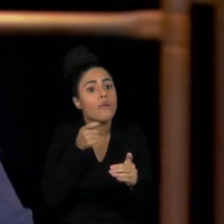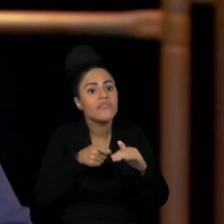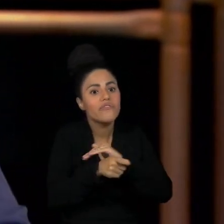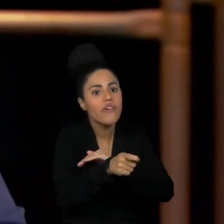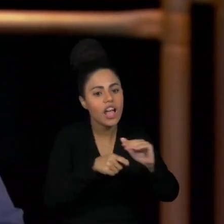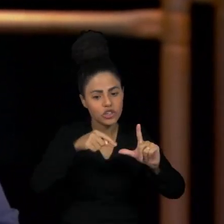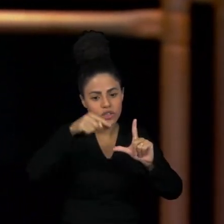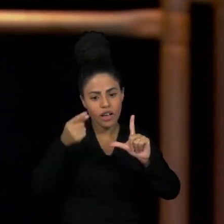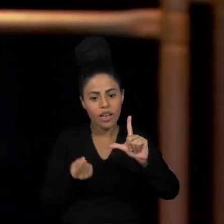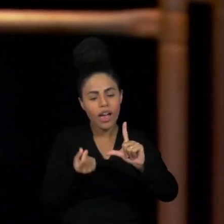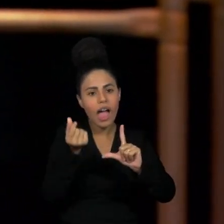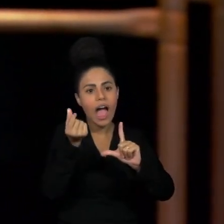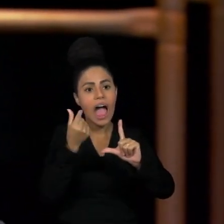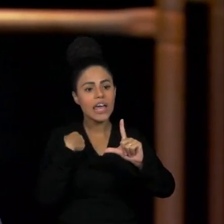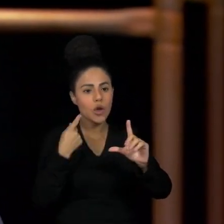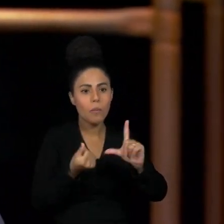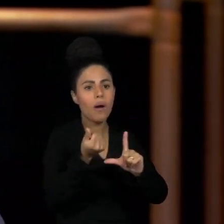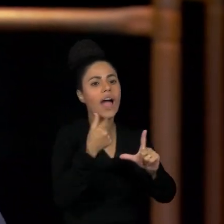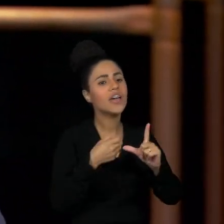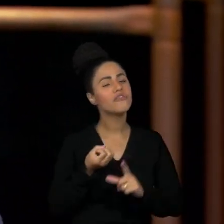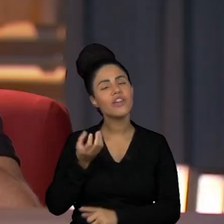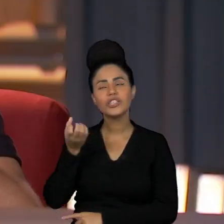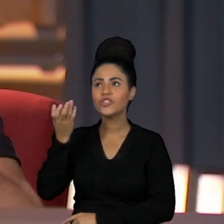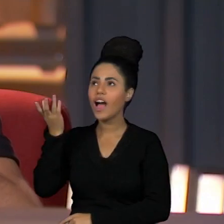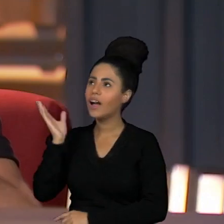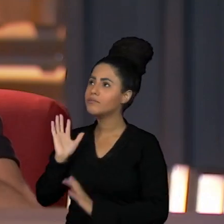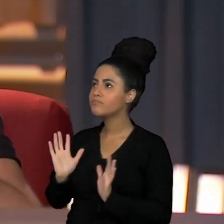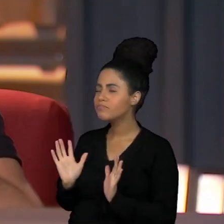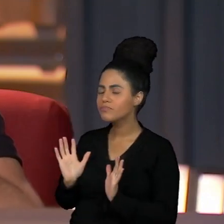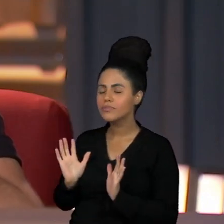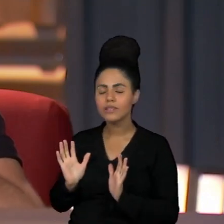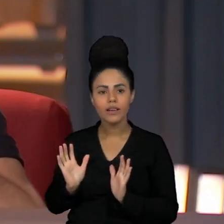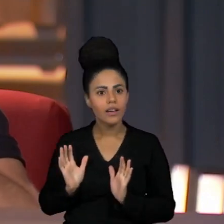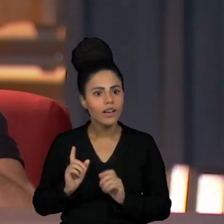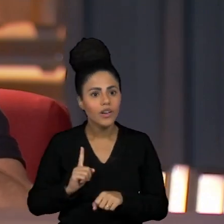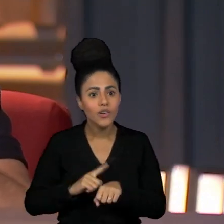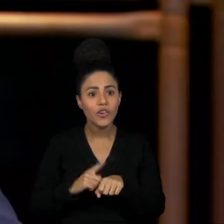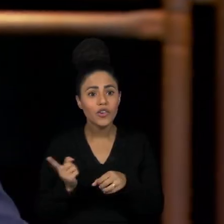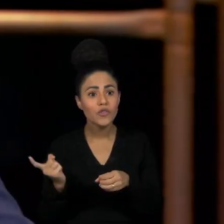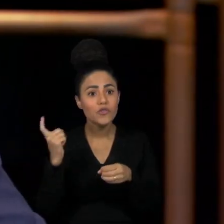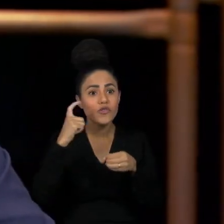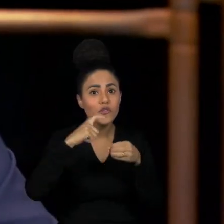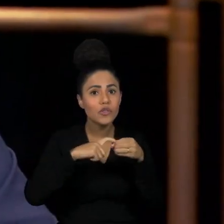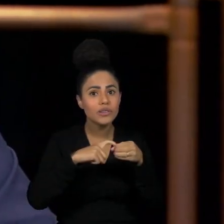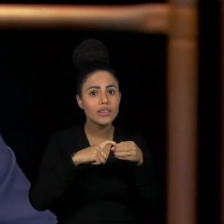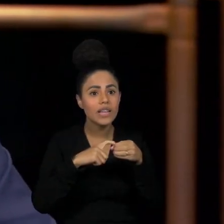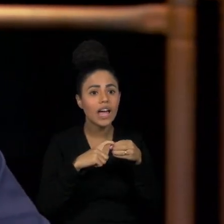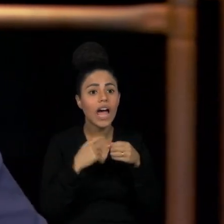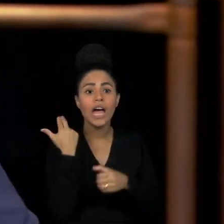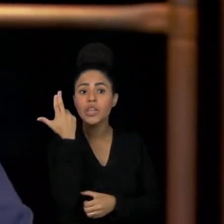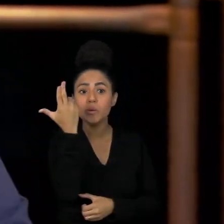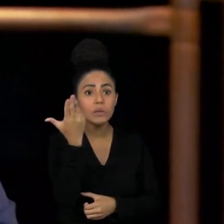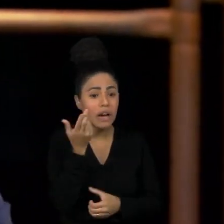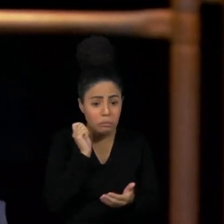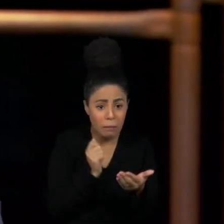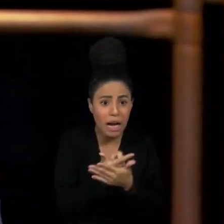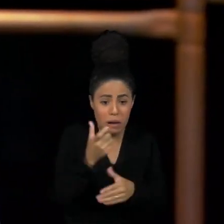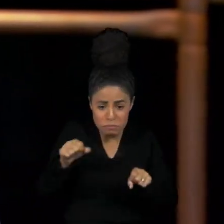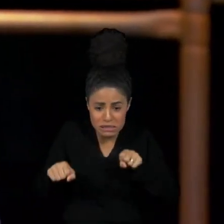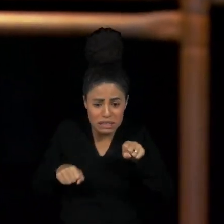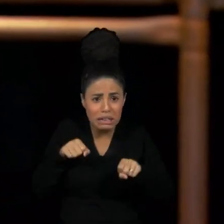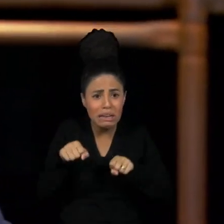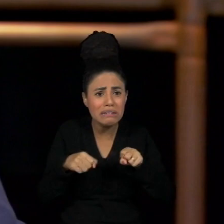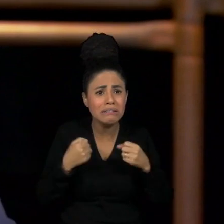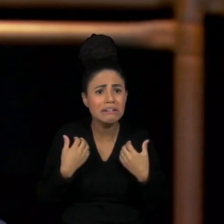bolsa. Eu botei e fui viajar. Quando eu voltei, não dava para comprar uma bicicleta. Nossa. Com dinheiro. Fiquei